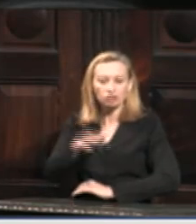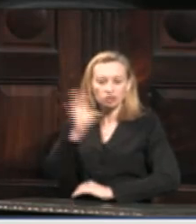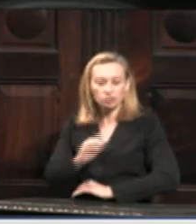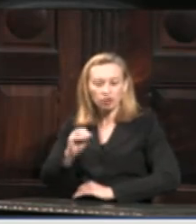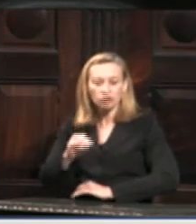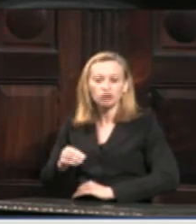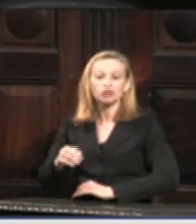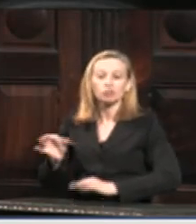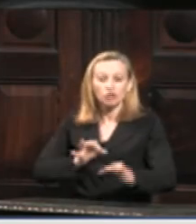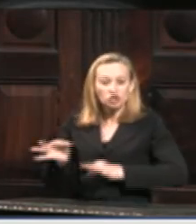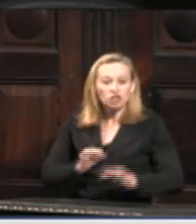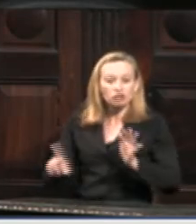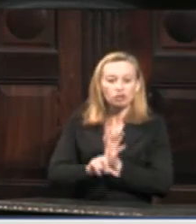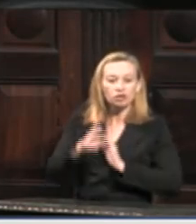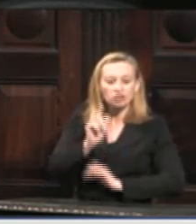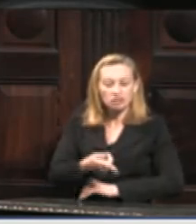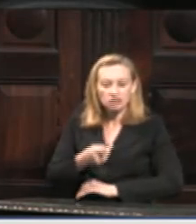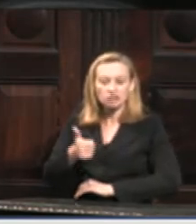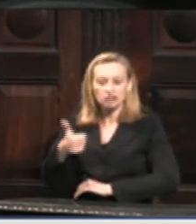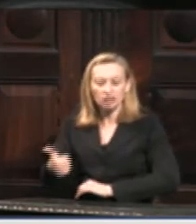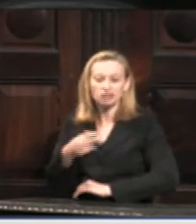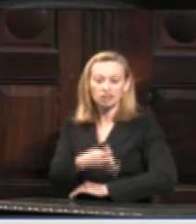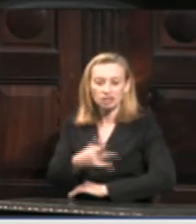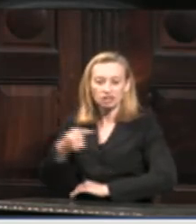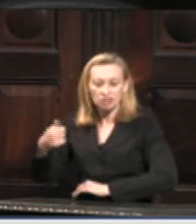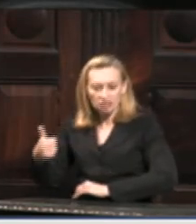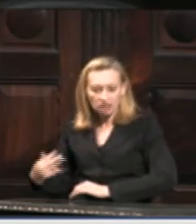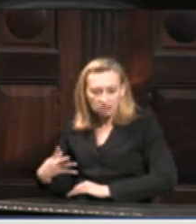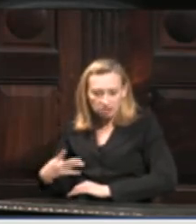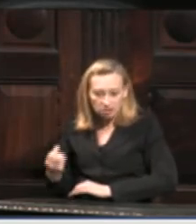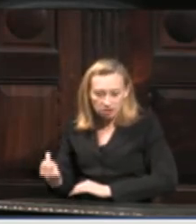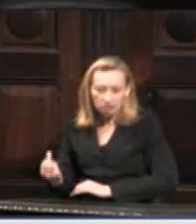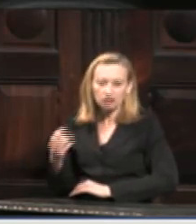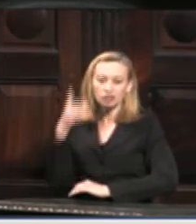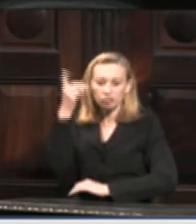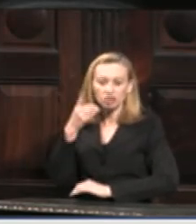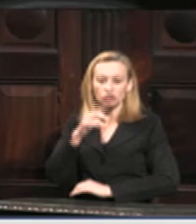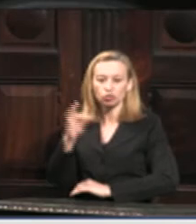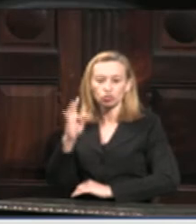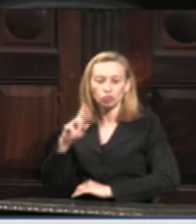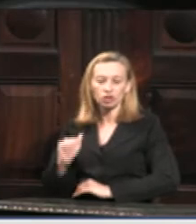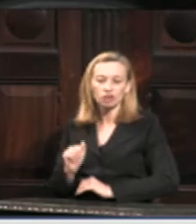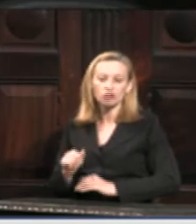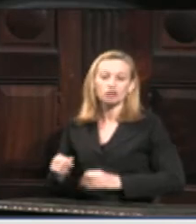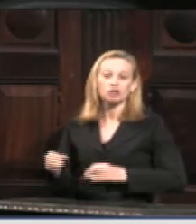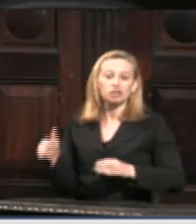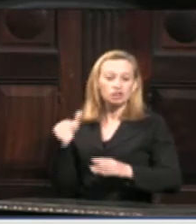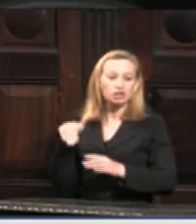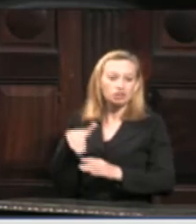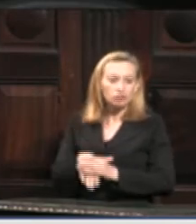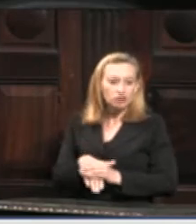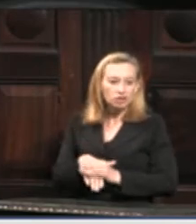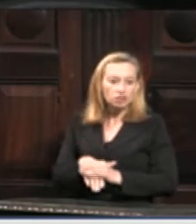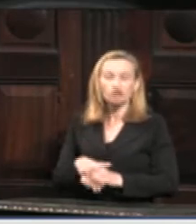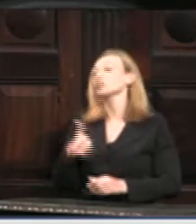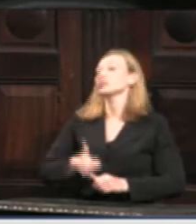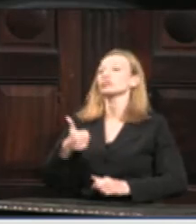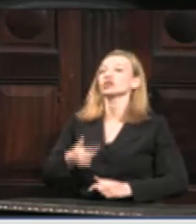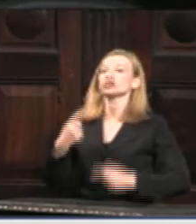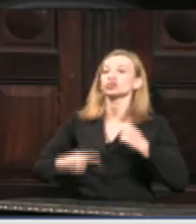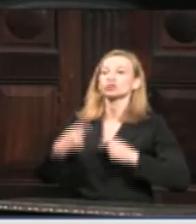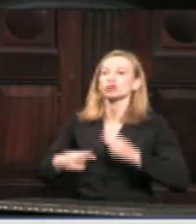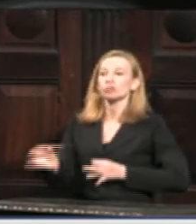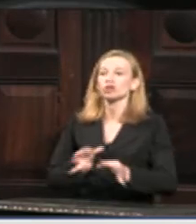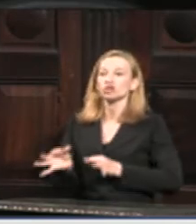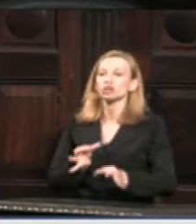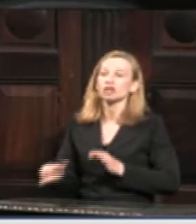número 4176 de 2018, de autoria do deputado Gustavo Tutuca. Em votação, em primeira discussão,